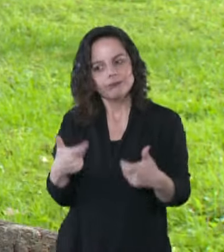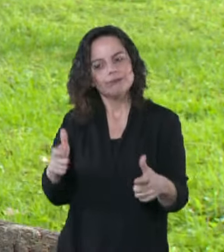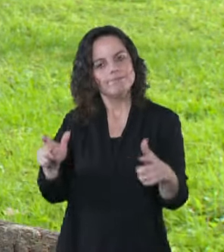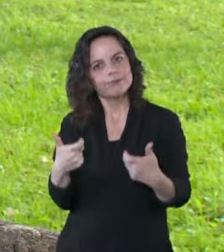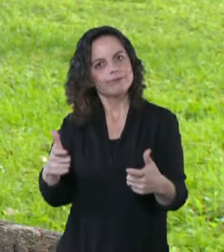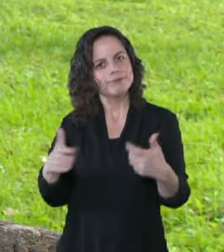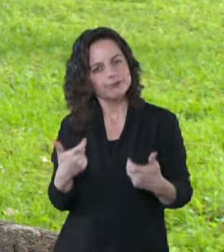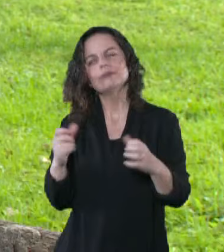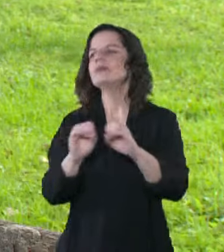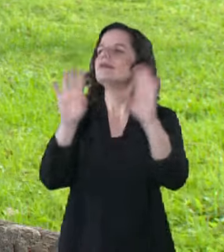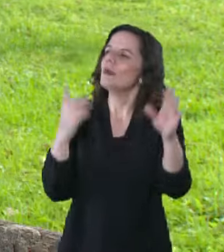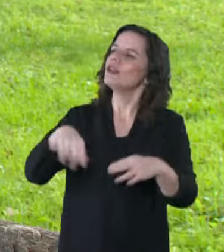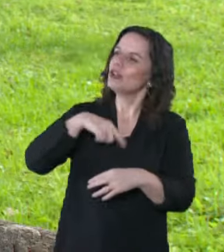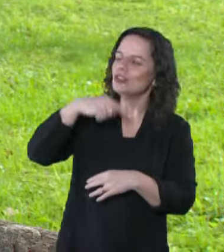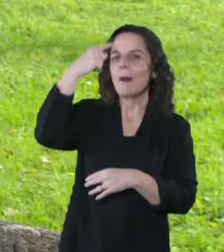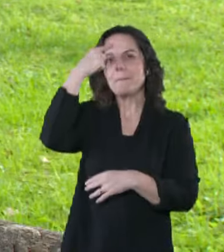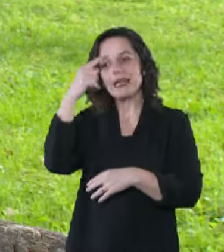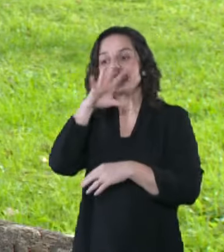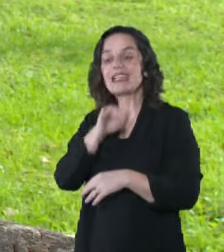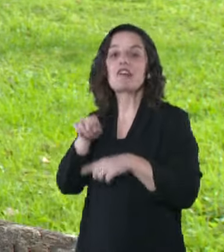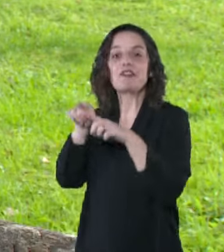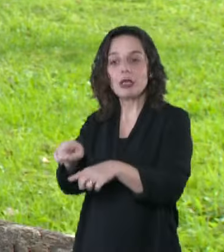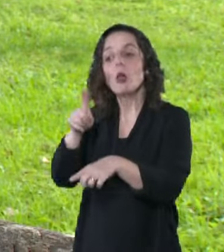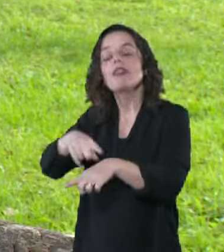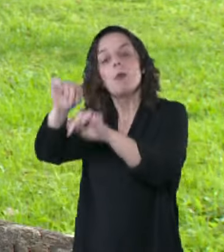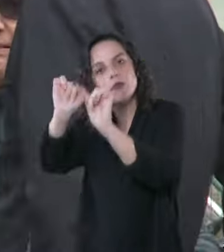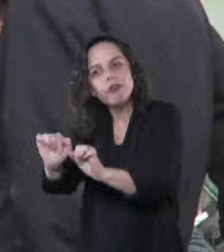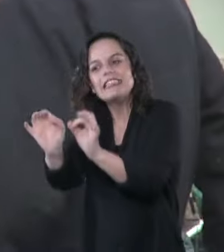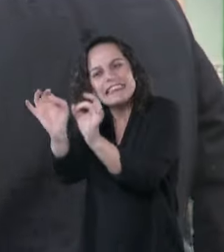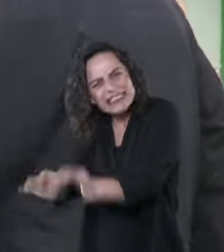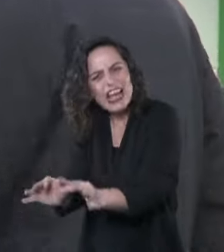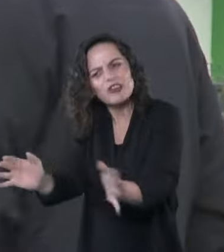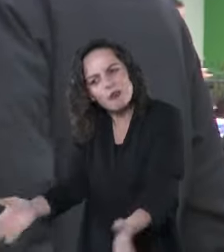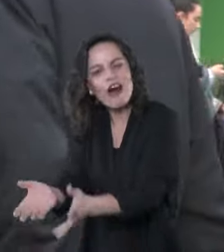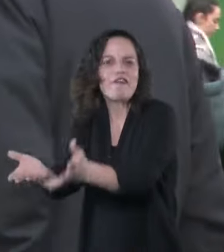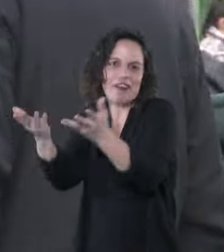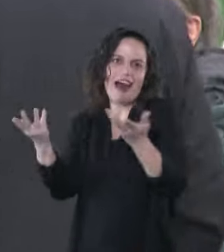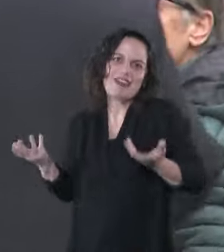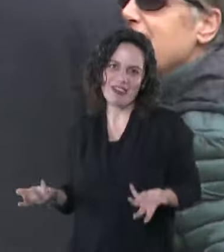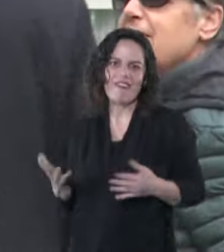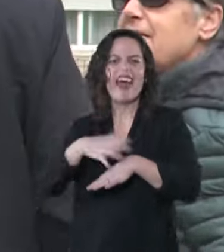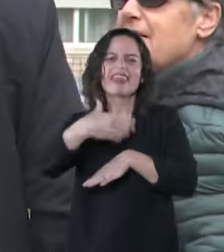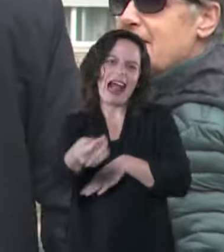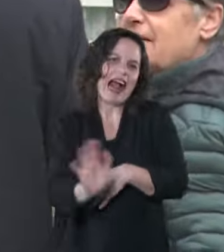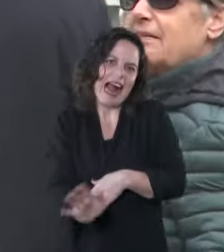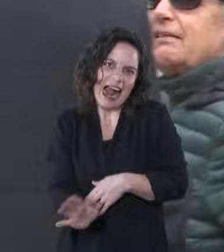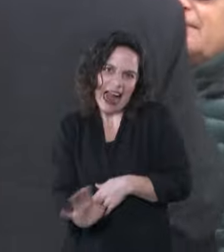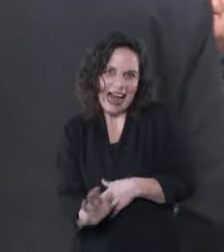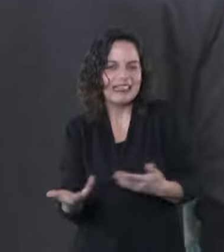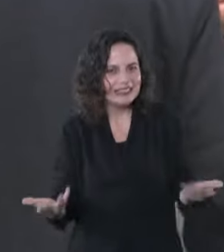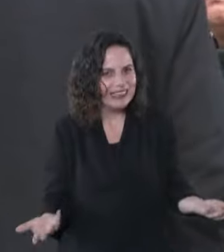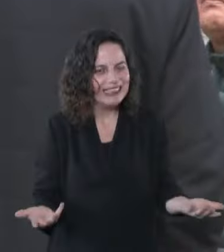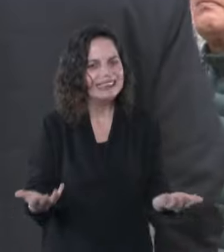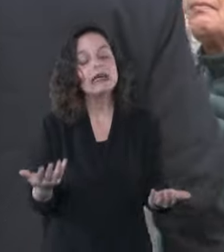nós pensamos para o Pedro que ele o faça no tempo dele, não é? Mas sim, temos o sonho que ele estude. Eu acho